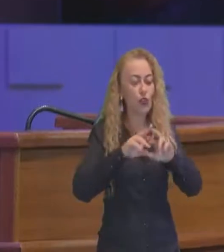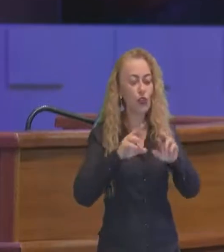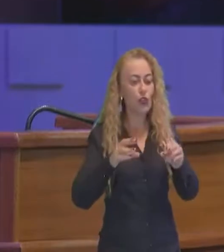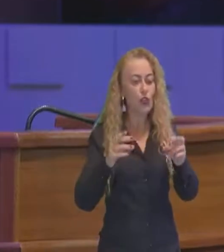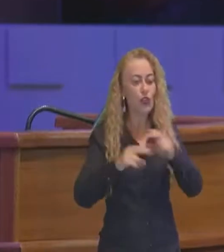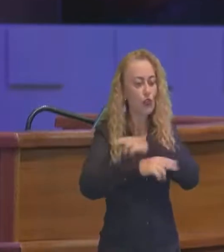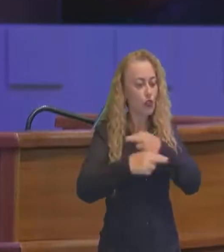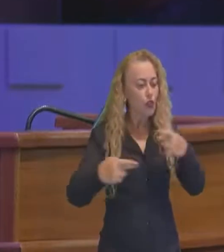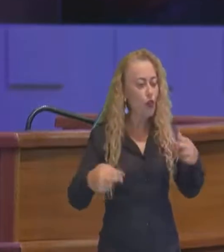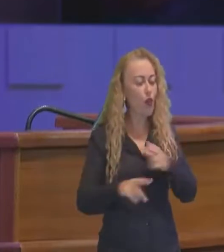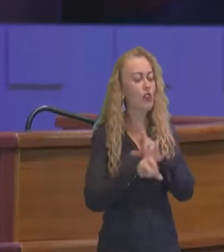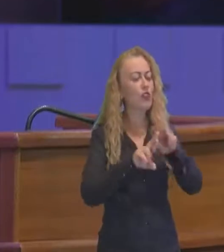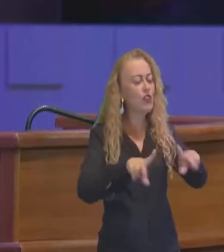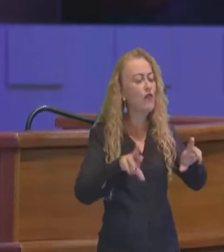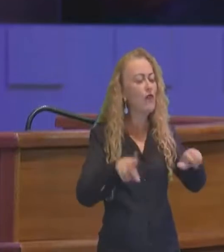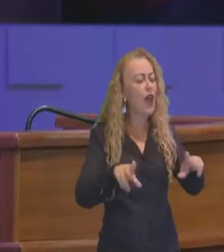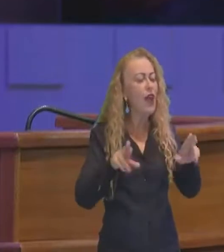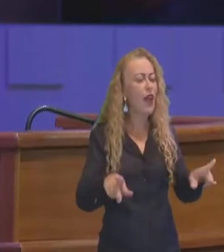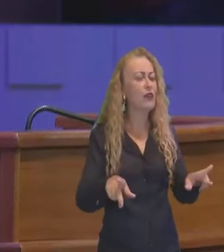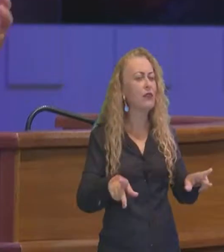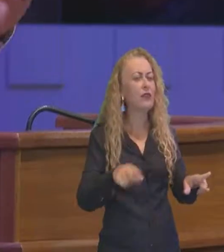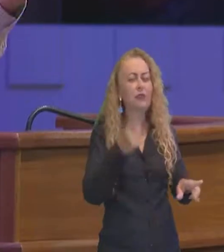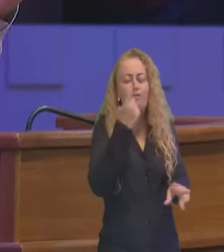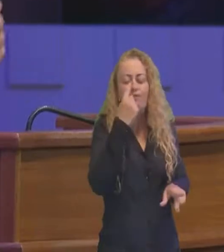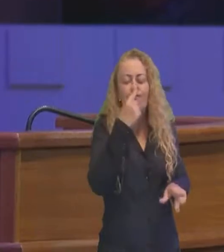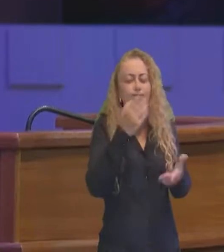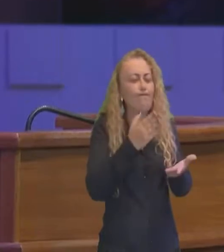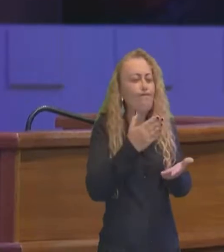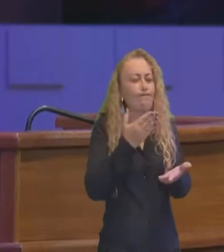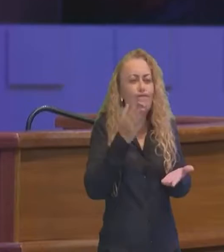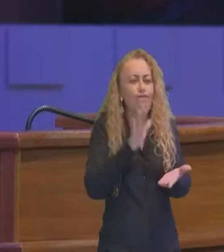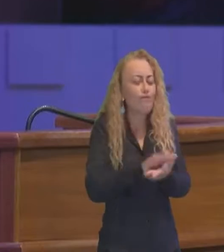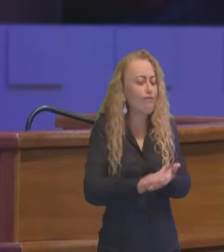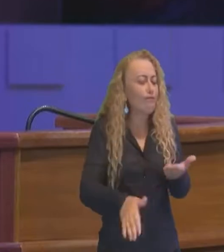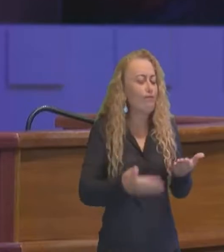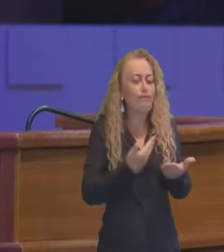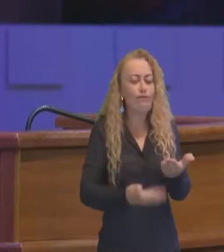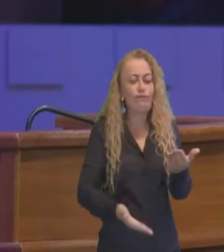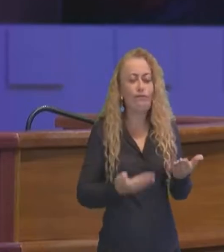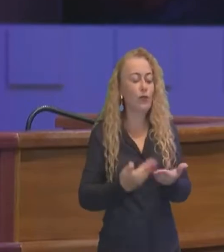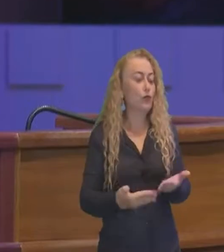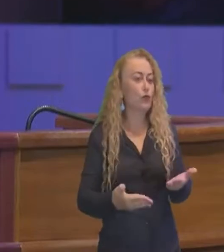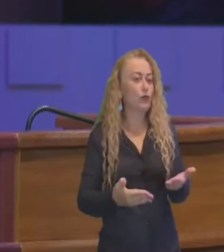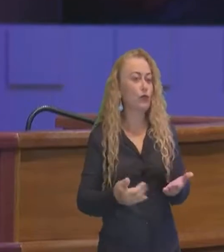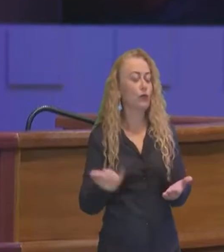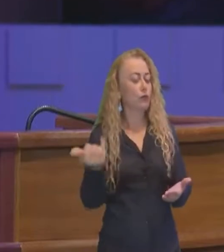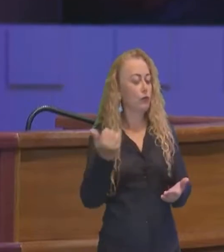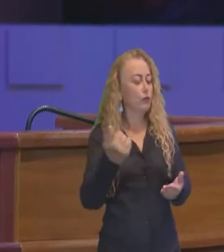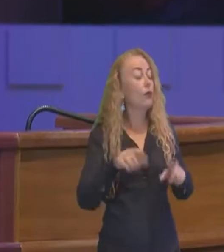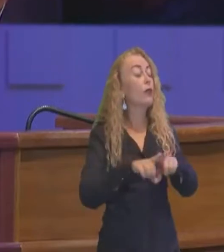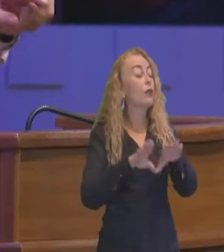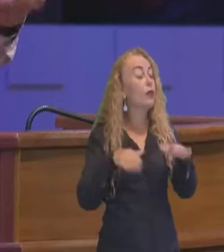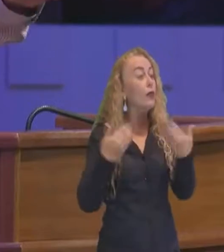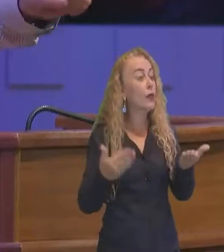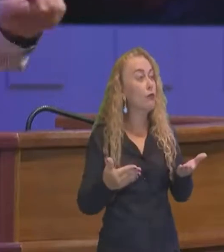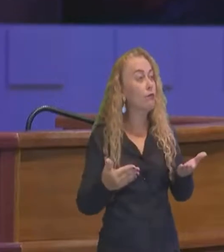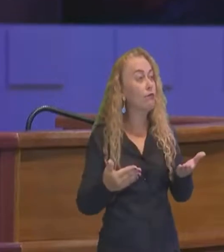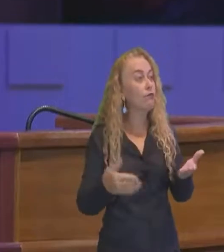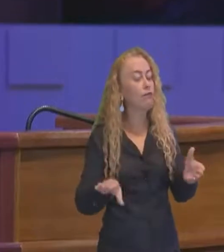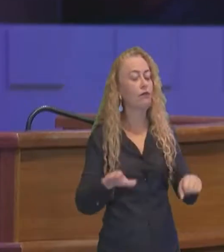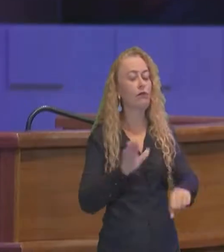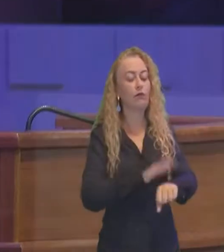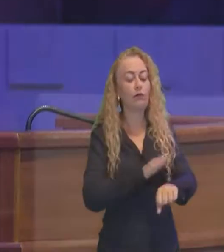mais afinidades. E quantos casais acabam se separando, porque não resolvem